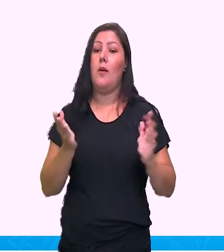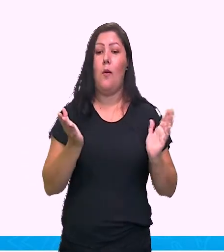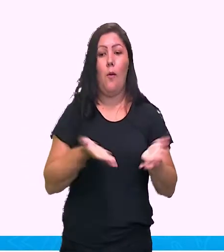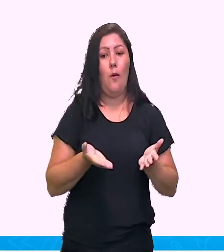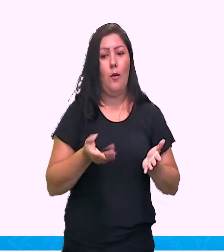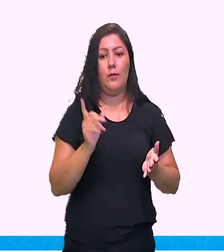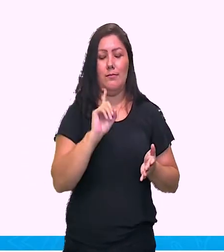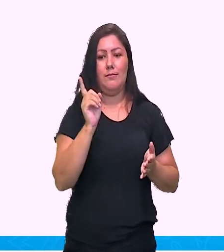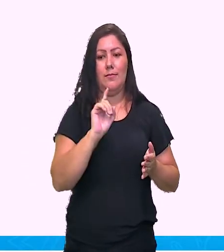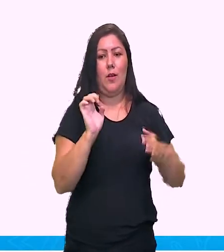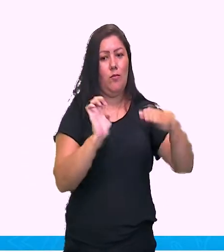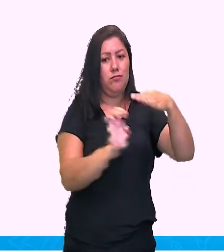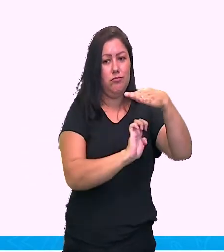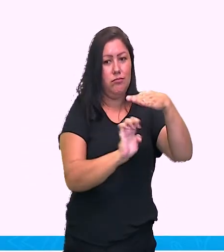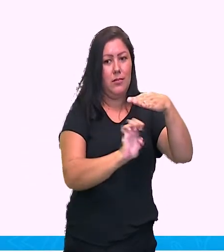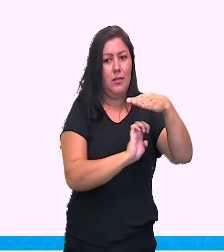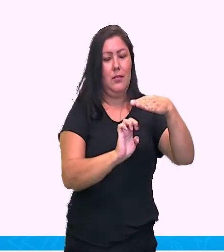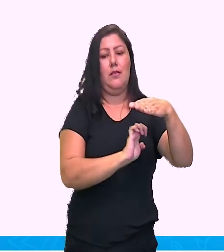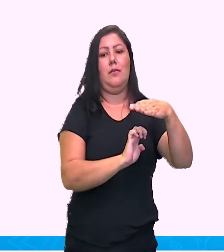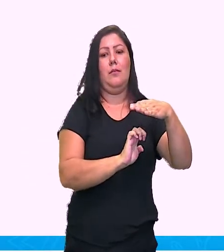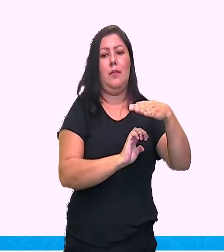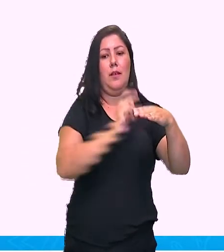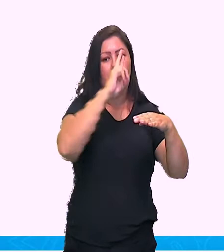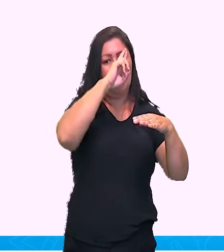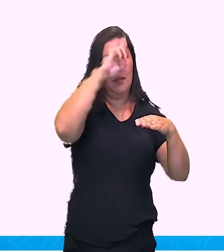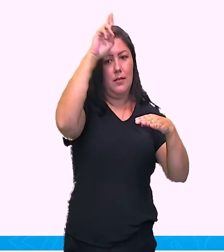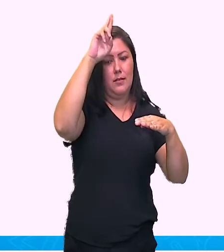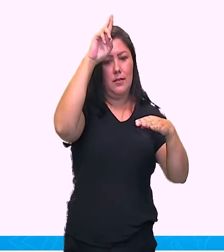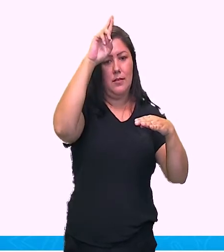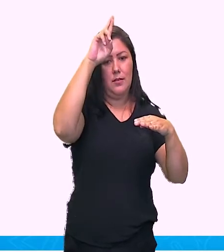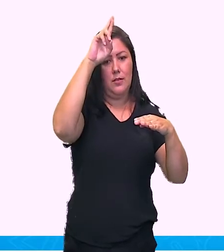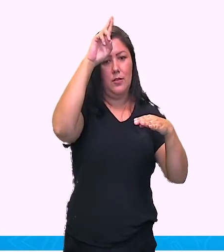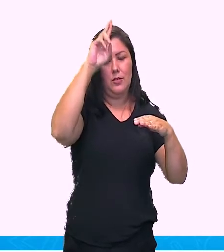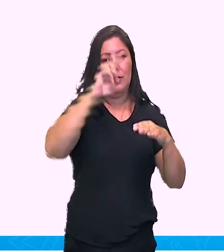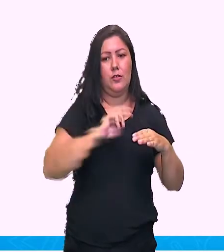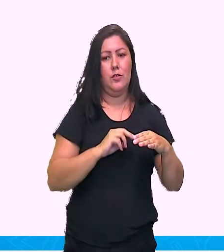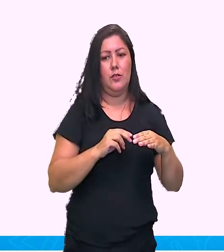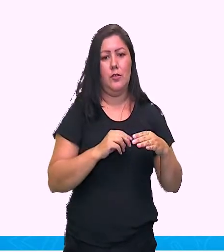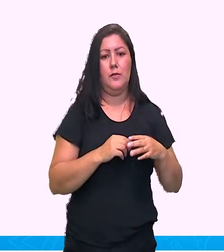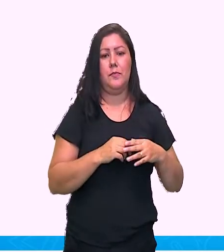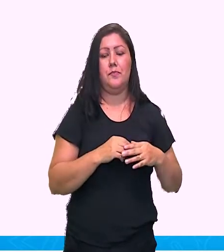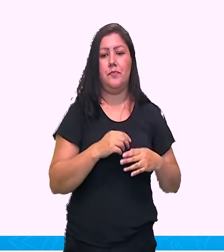eu tenho? Eu tenho a minha força de trabalho.